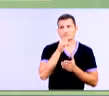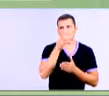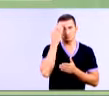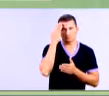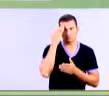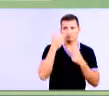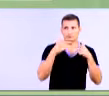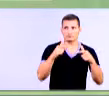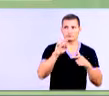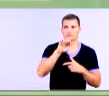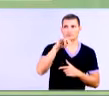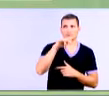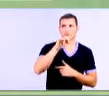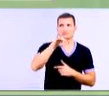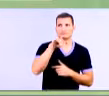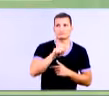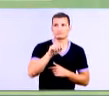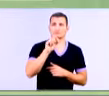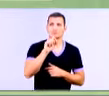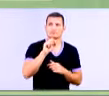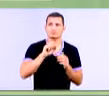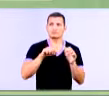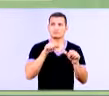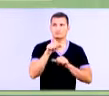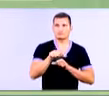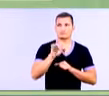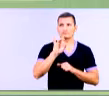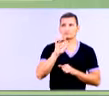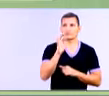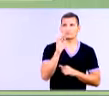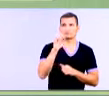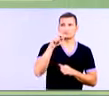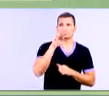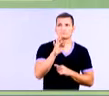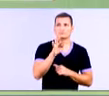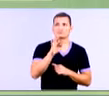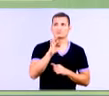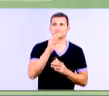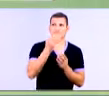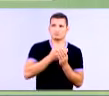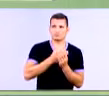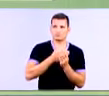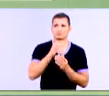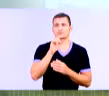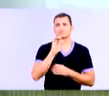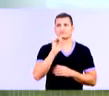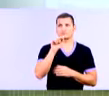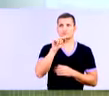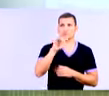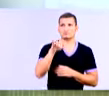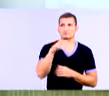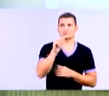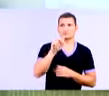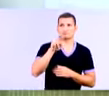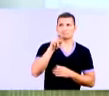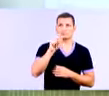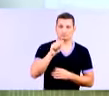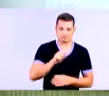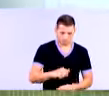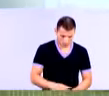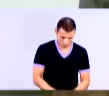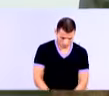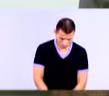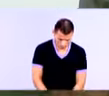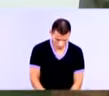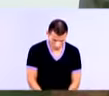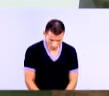professor? Então, o que a gente vai modificar é o arquivo fonte. A gente vai trabalhar só com os arquivos .java. Professor, alguma consideração